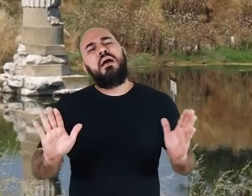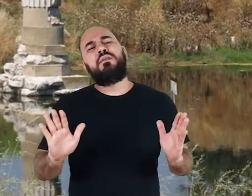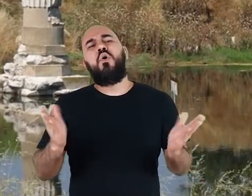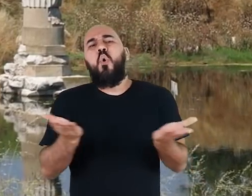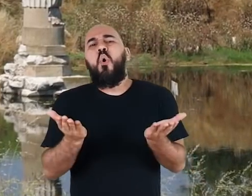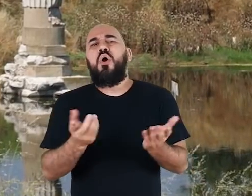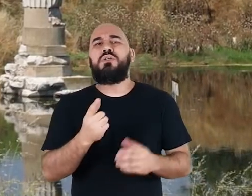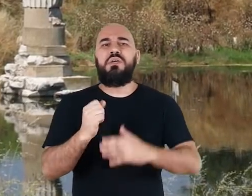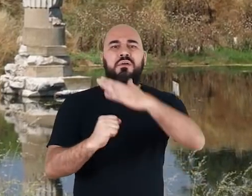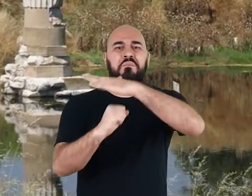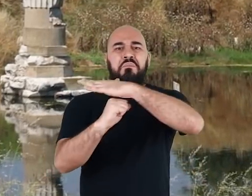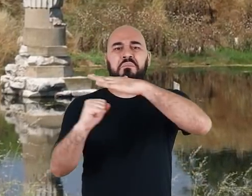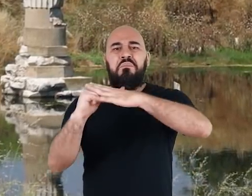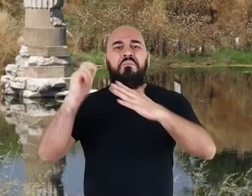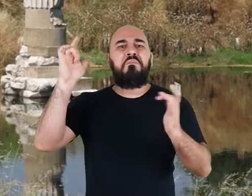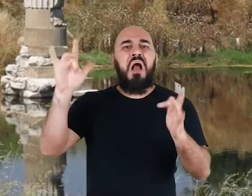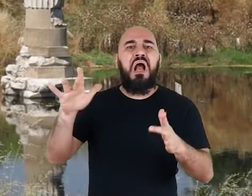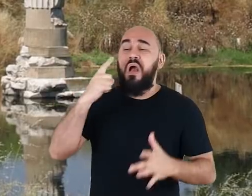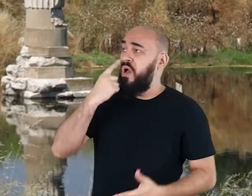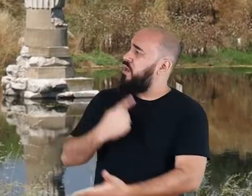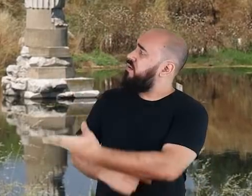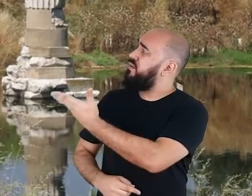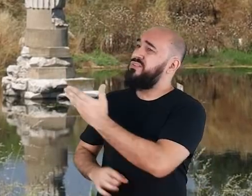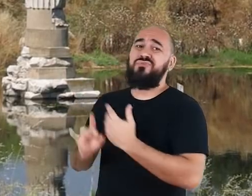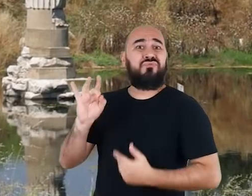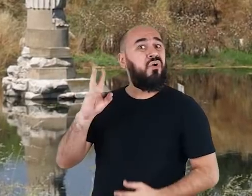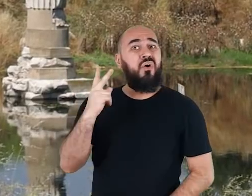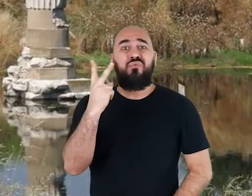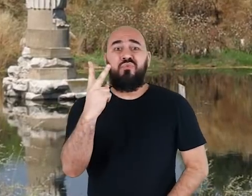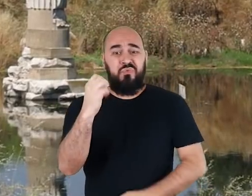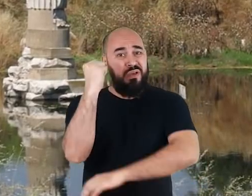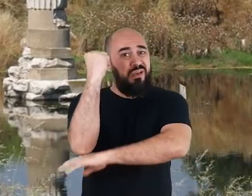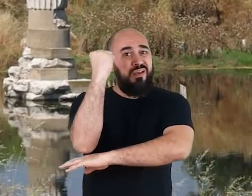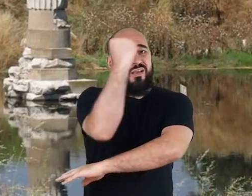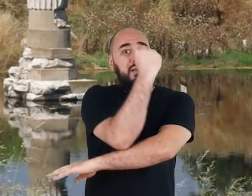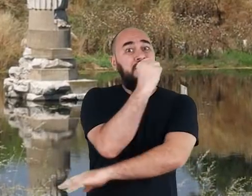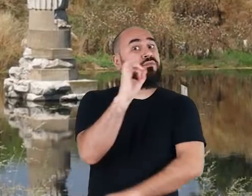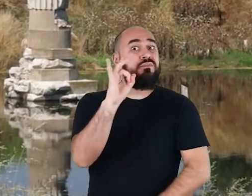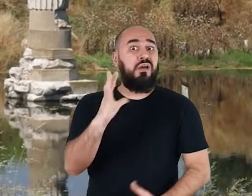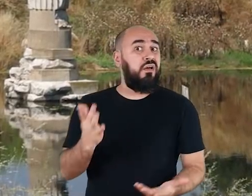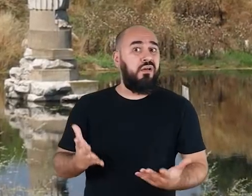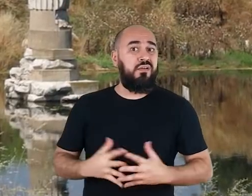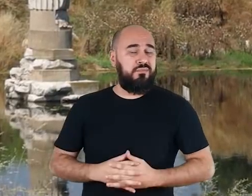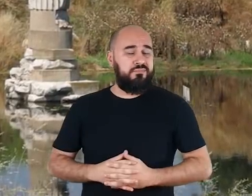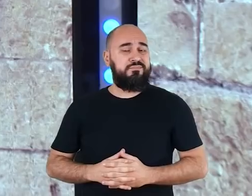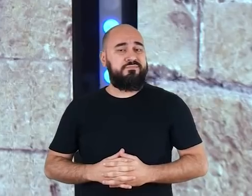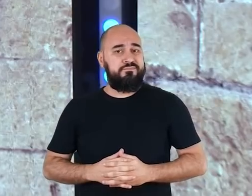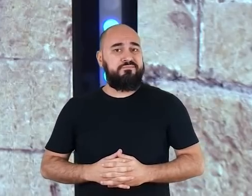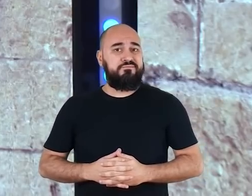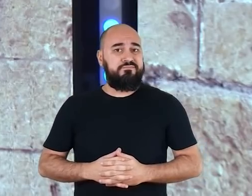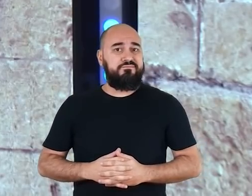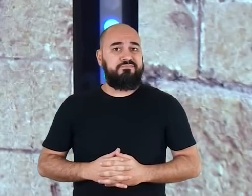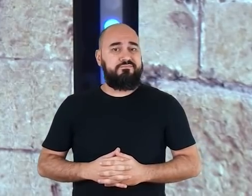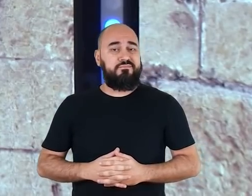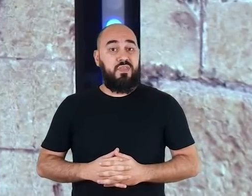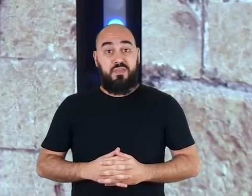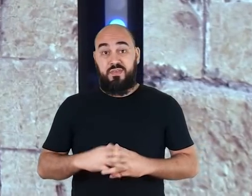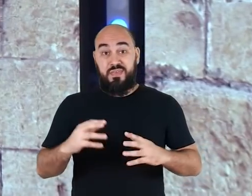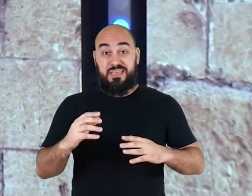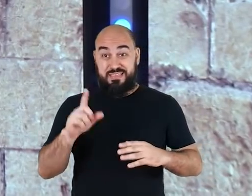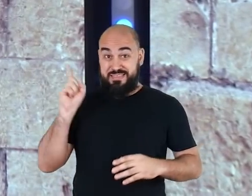desse santuário, senão essas colunas tradicionalmente atribuídas à obra original. O Templo de